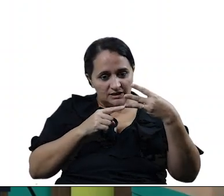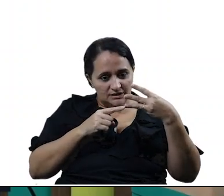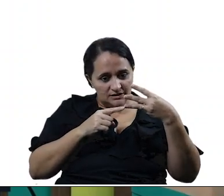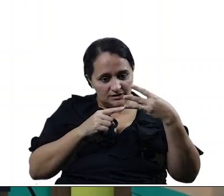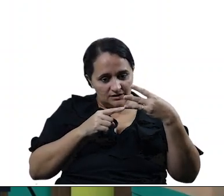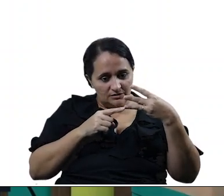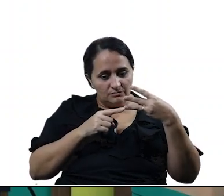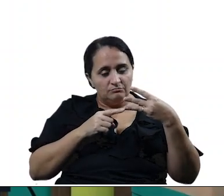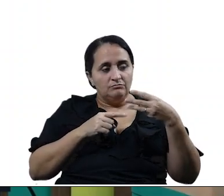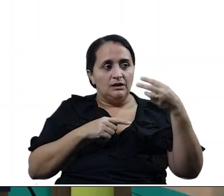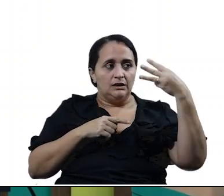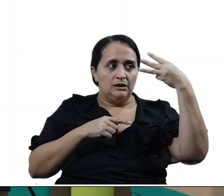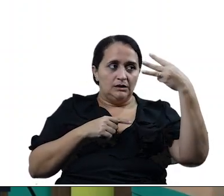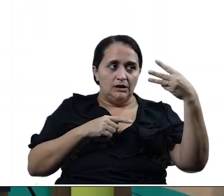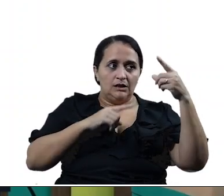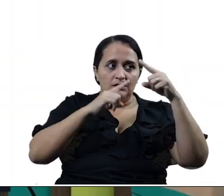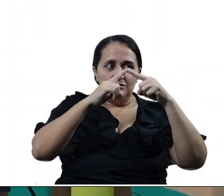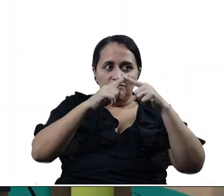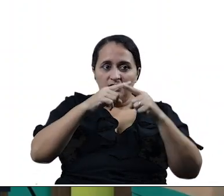de R$1,